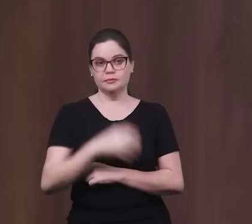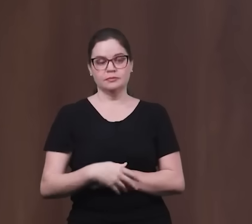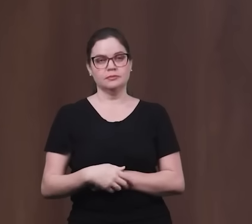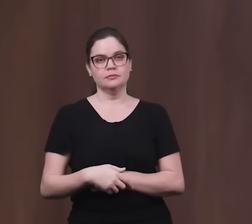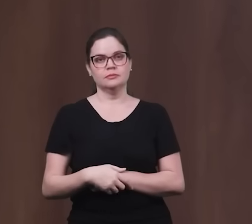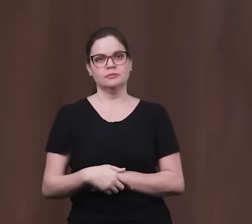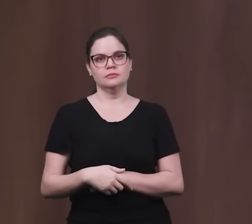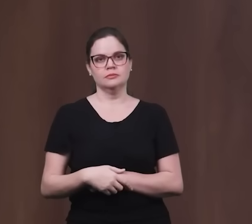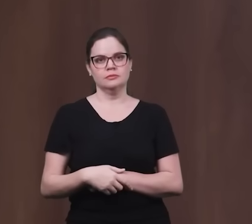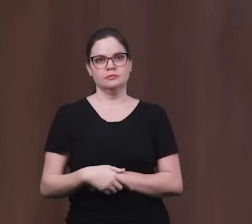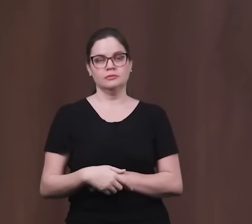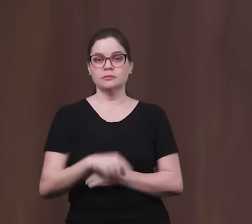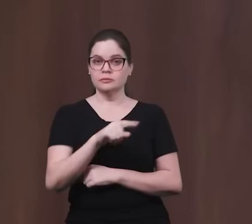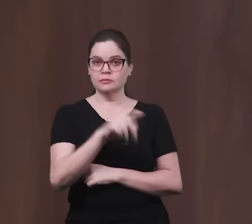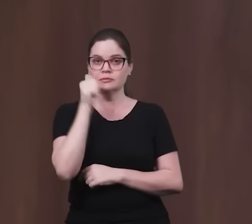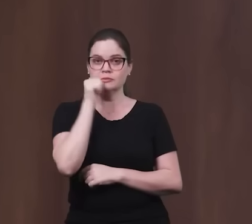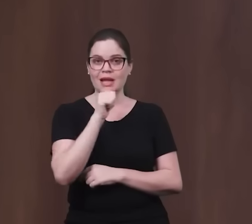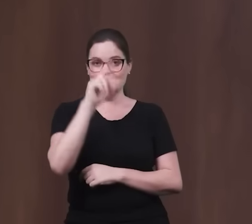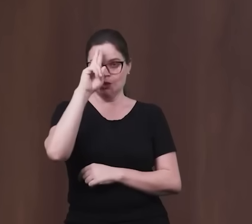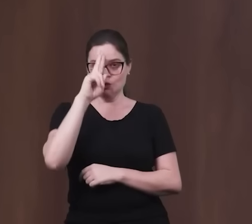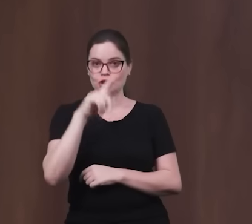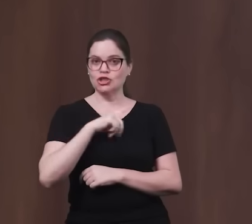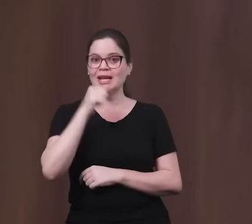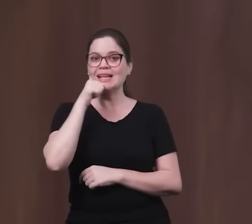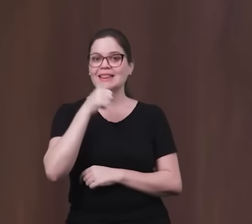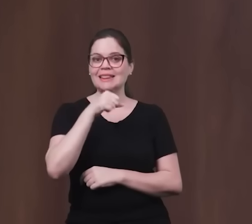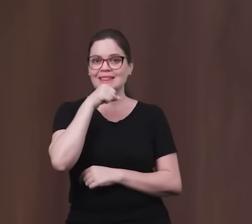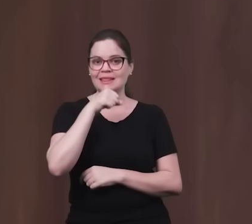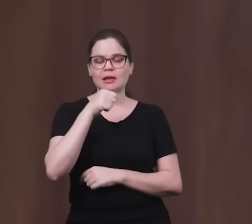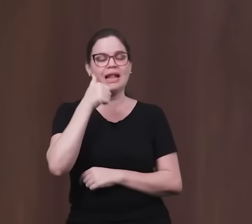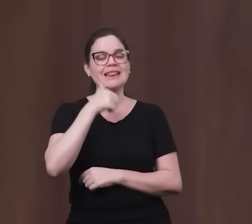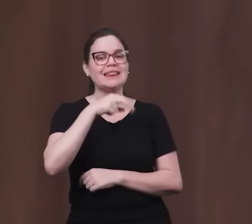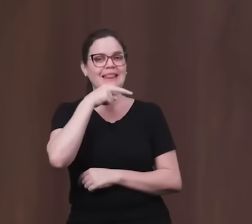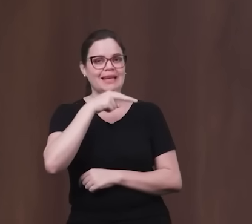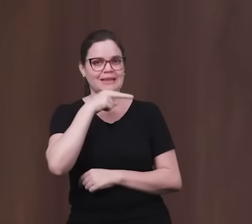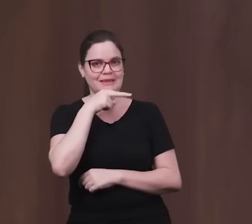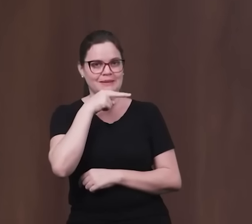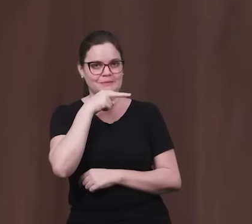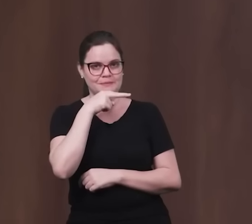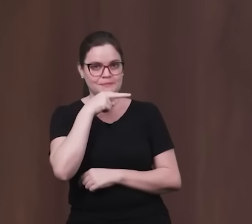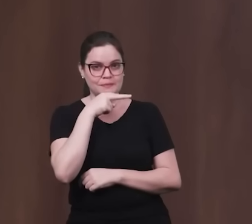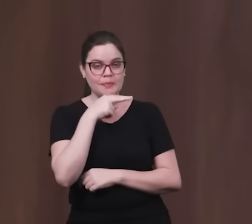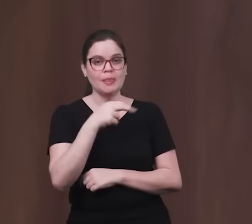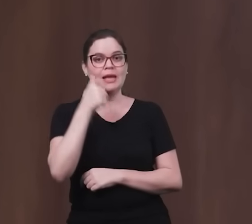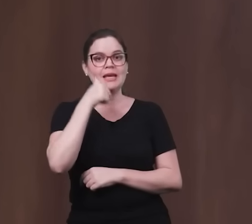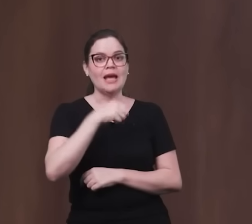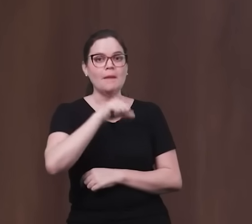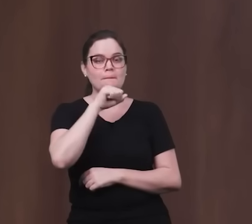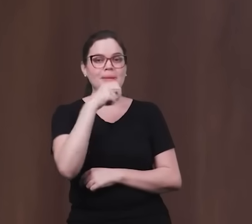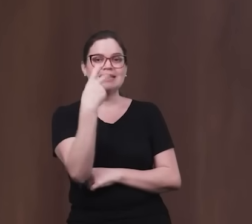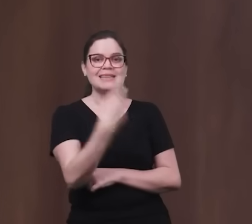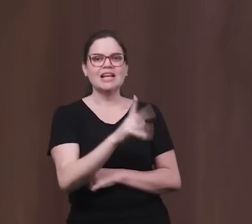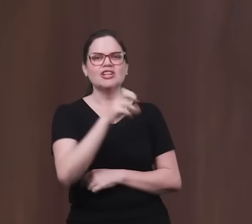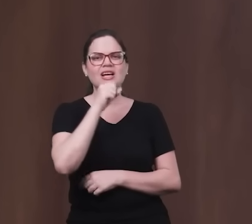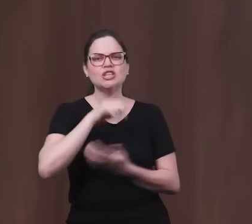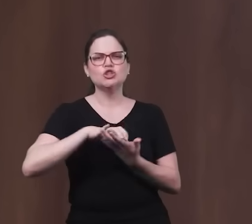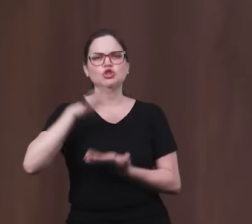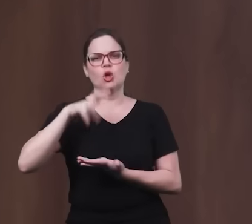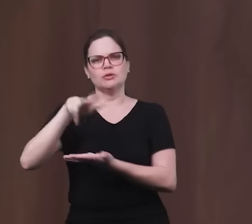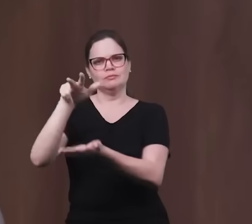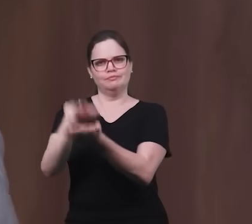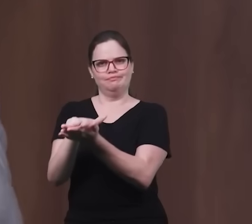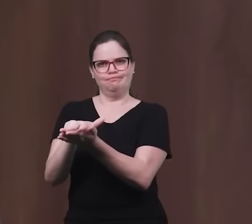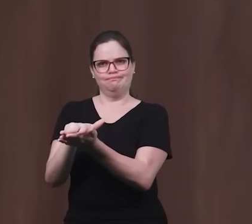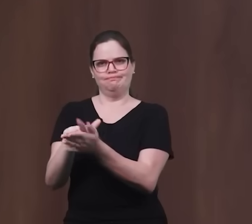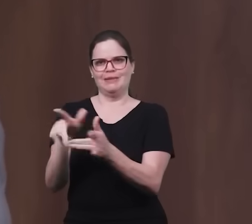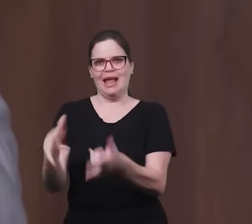E essa senhora tinha uma neta, e essa senhora tinha uma mãe, já bem idosa, acamada.